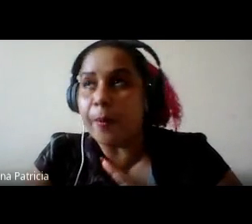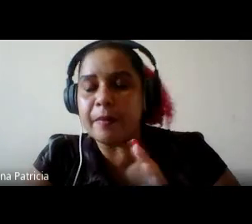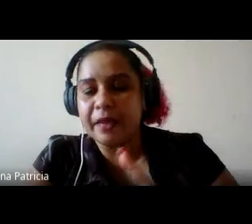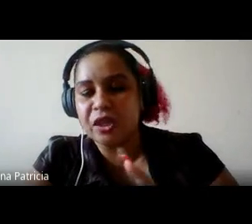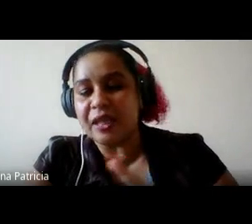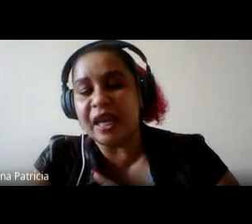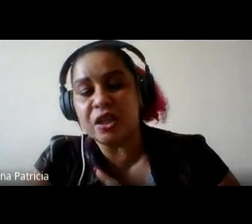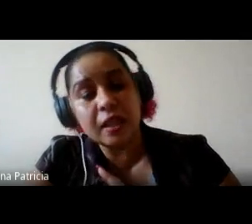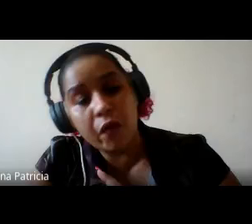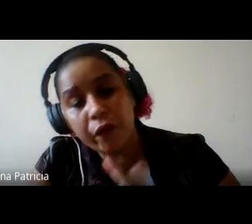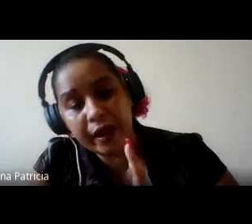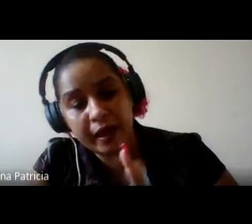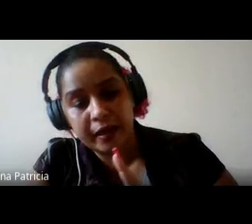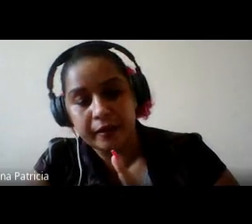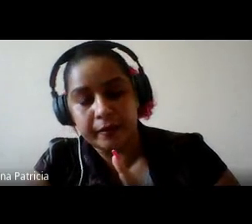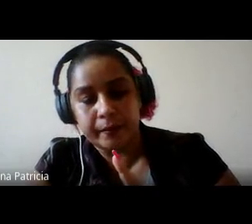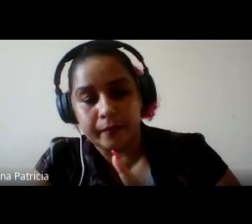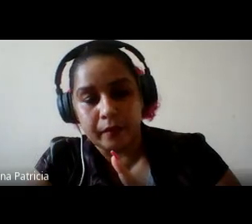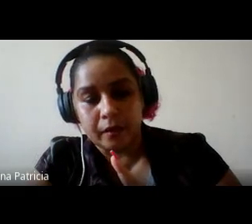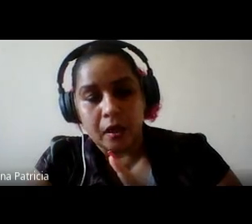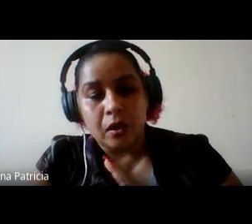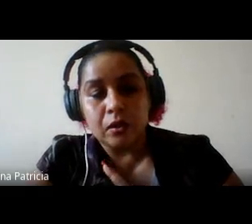maior problema da gente é que a gente não vê